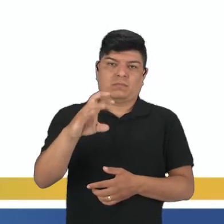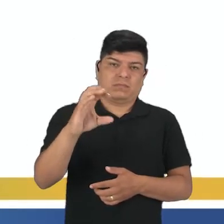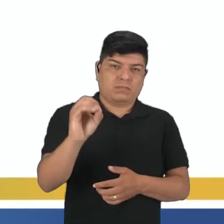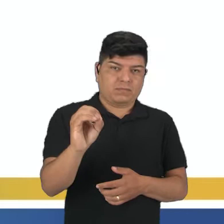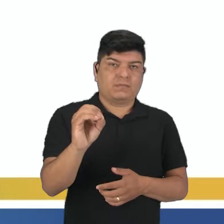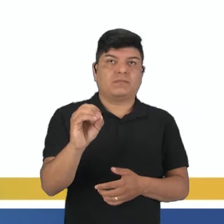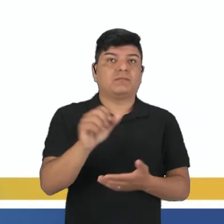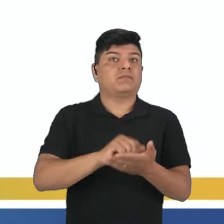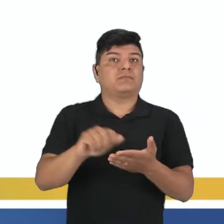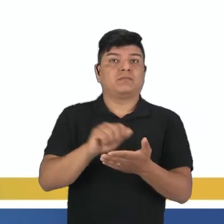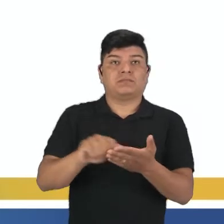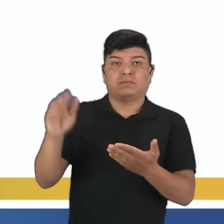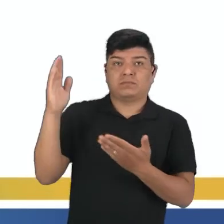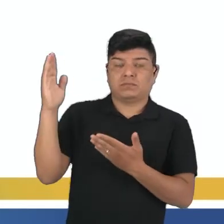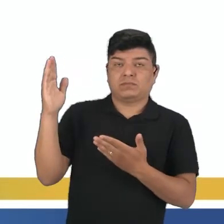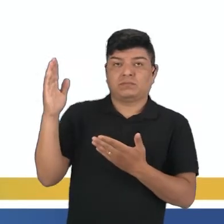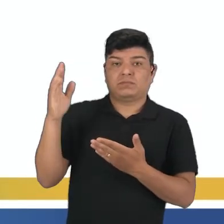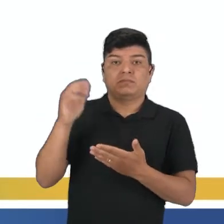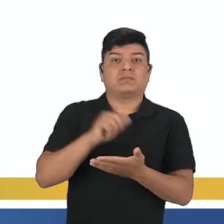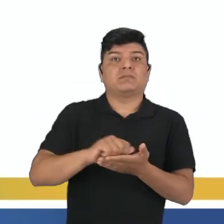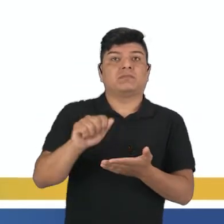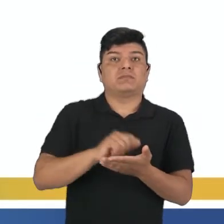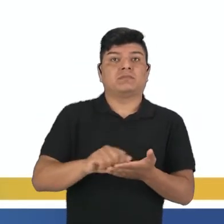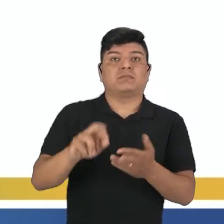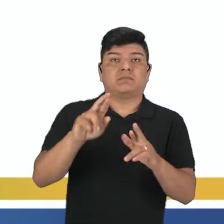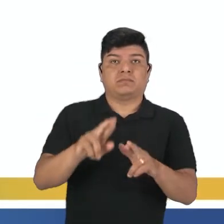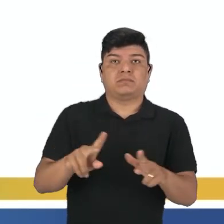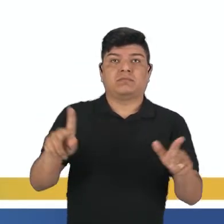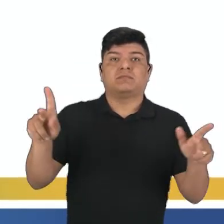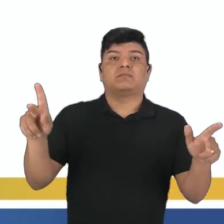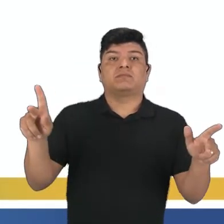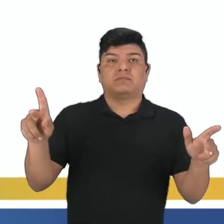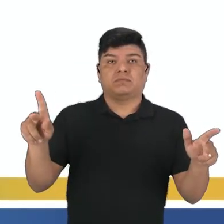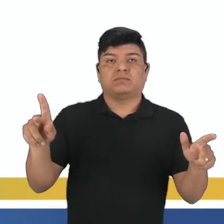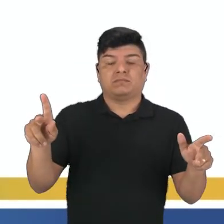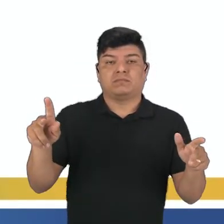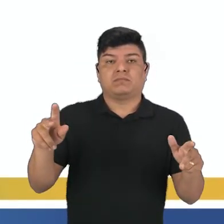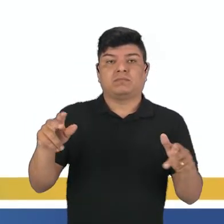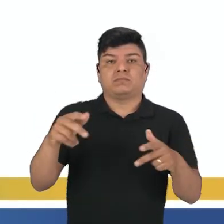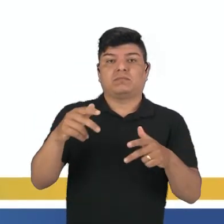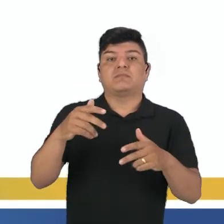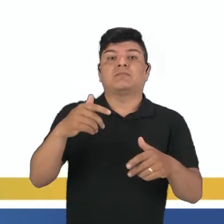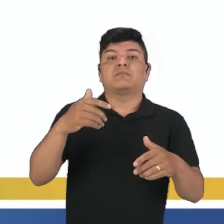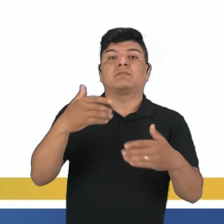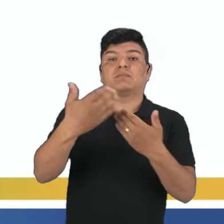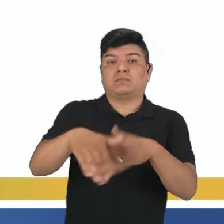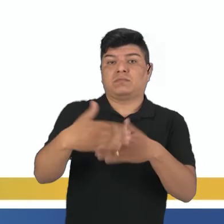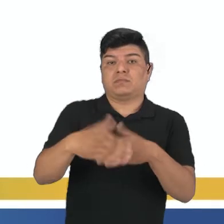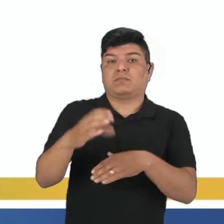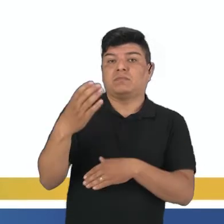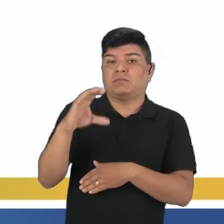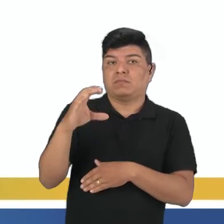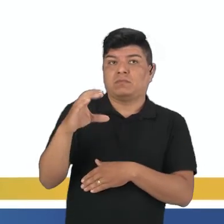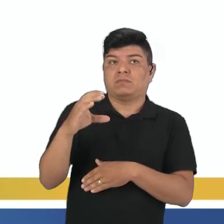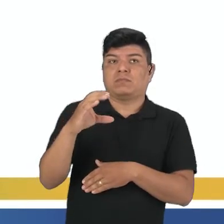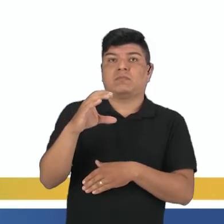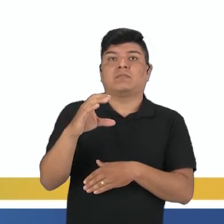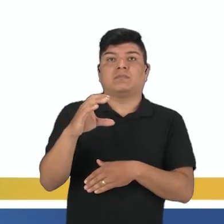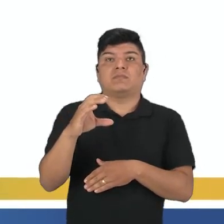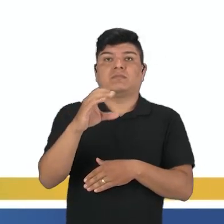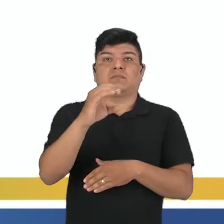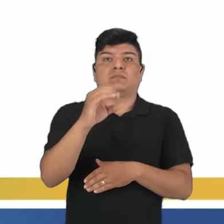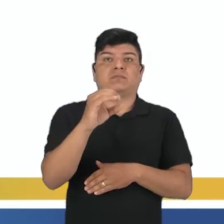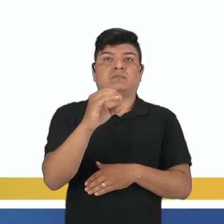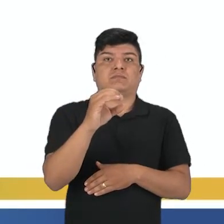ao invés dela ser escrita daquela forma lá, ela é escrita dessa maneira aí, ó, nos trabalhos científicos, como